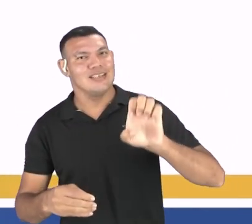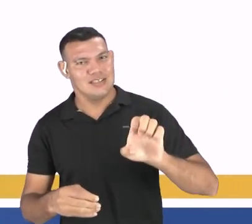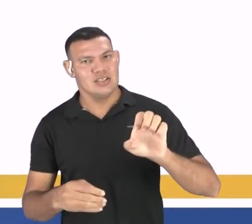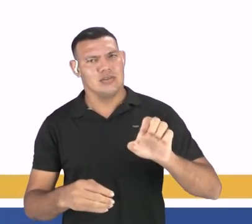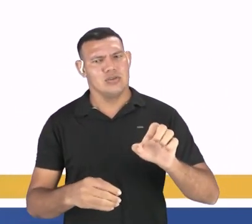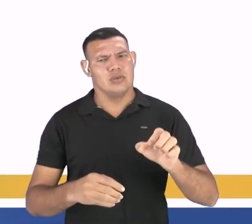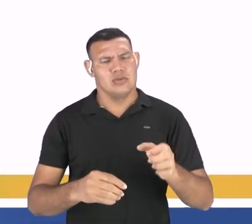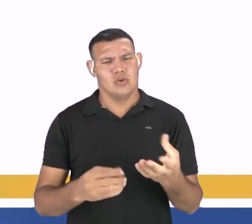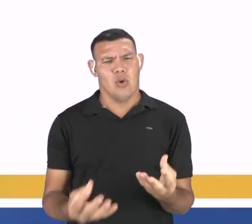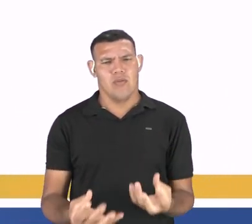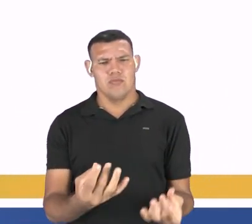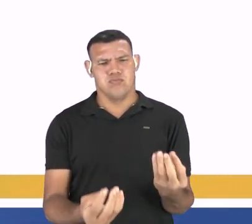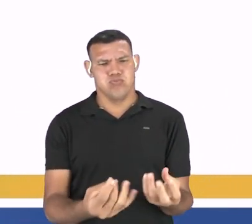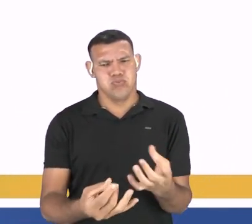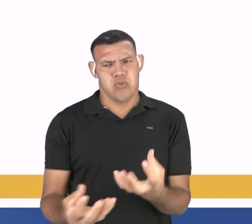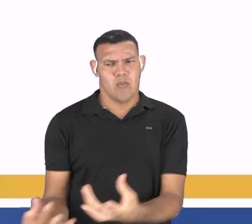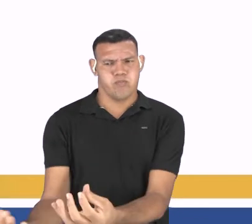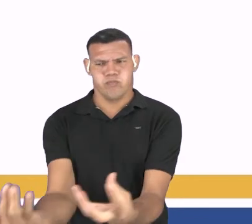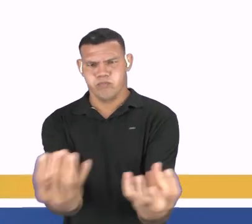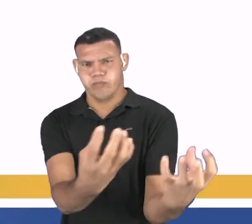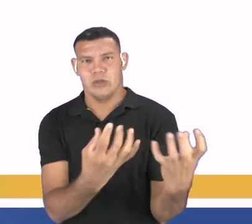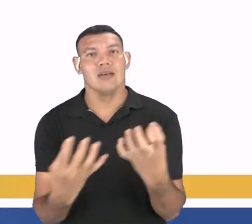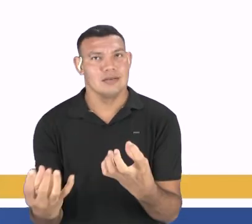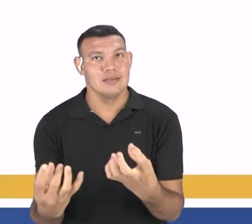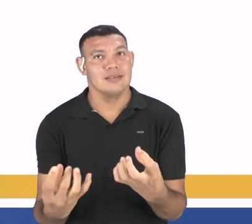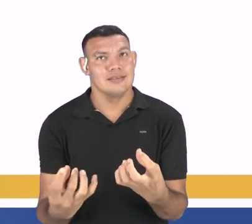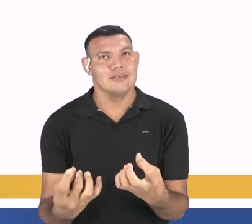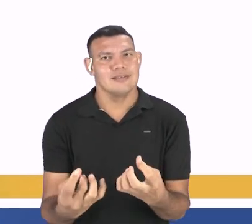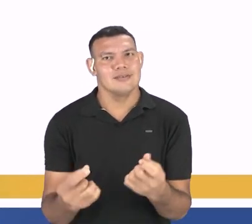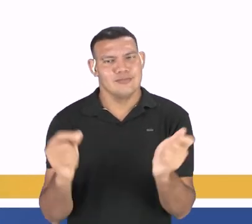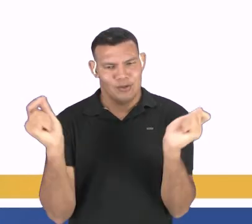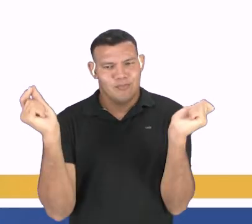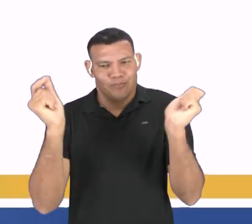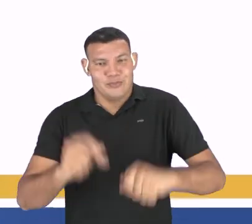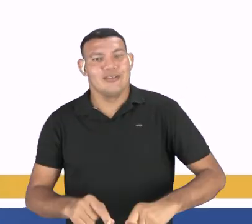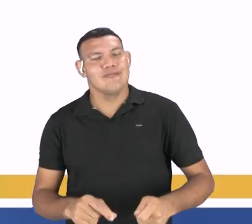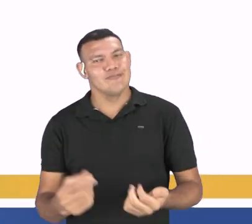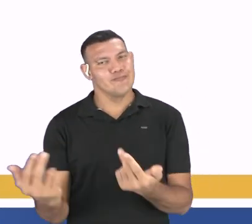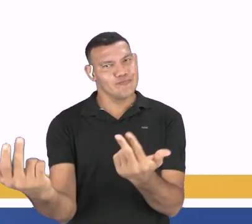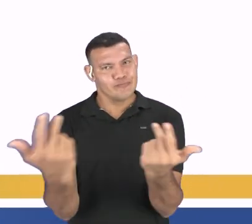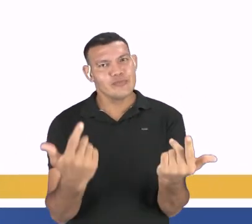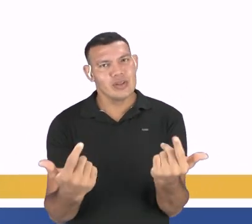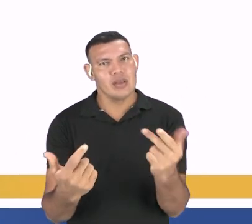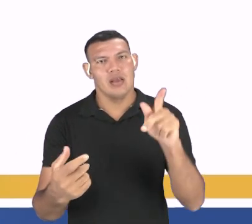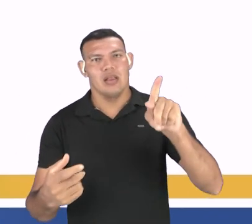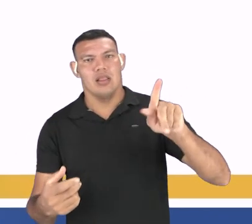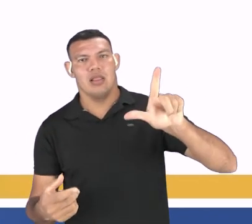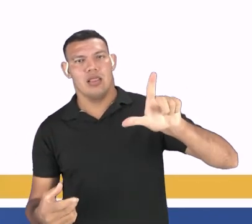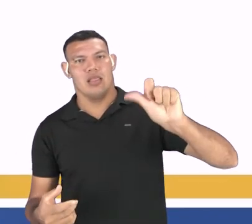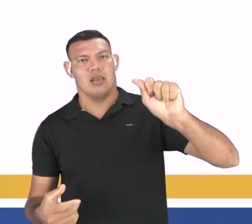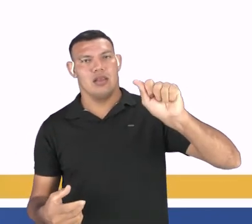na conta da mesma coisa ali que a gente pode fazer no no quase mídia tá pessoal